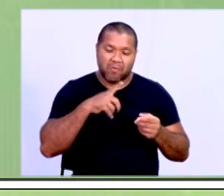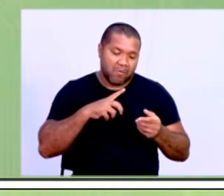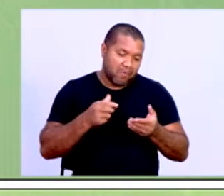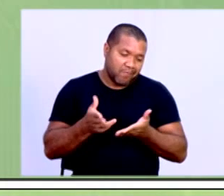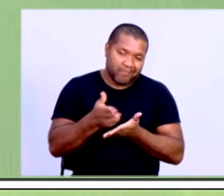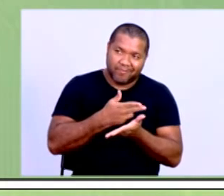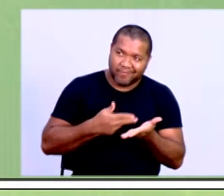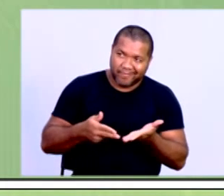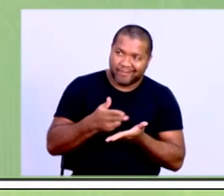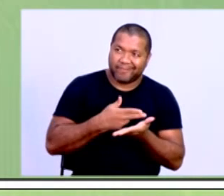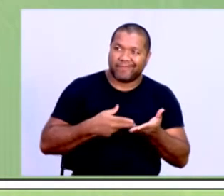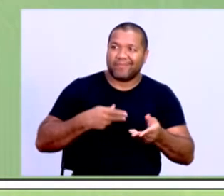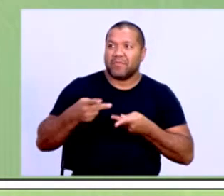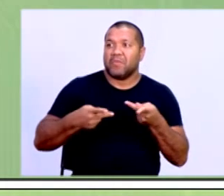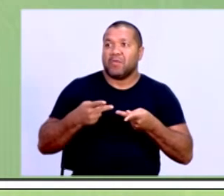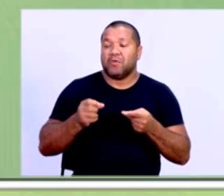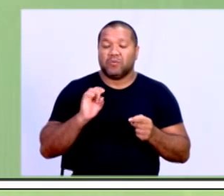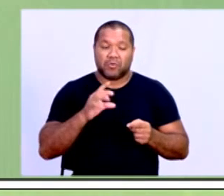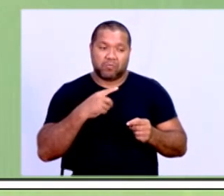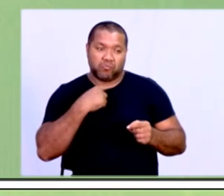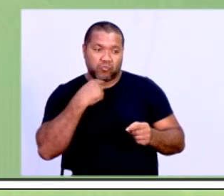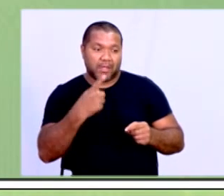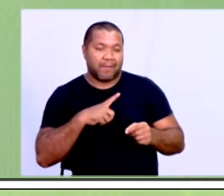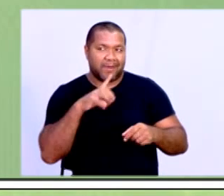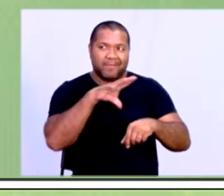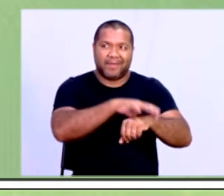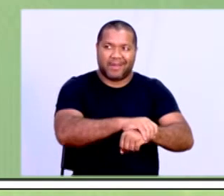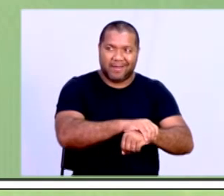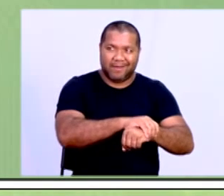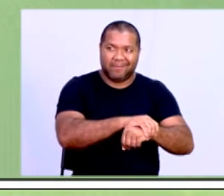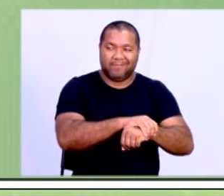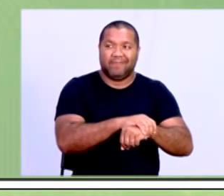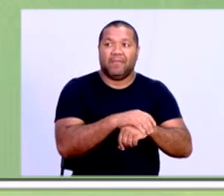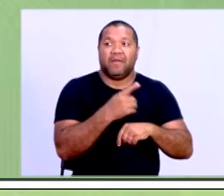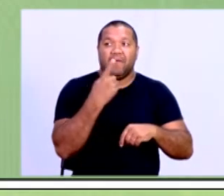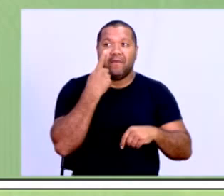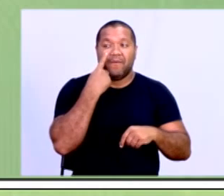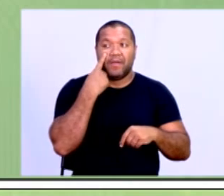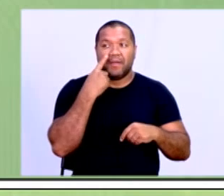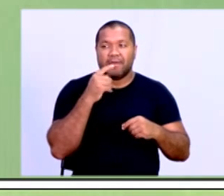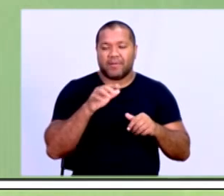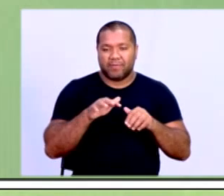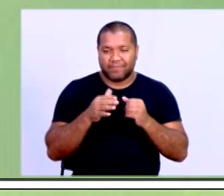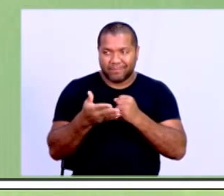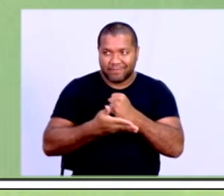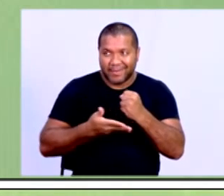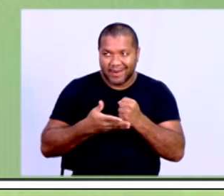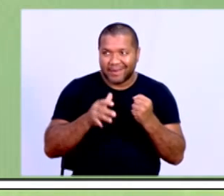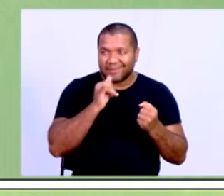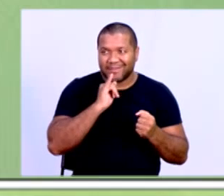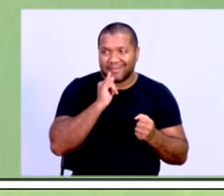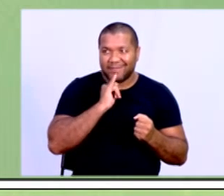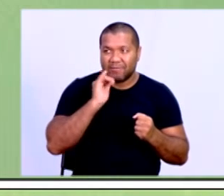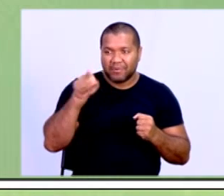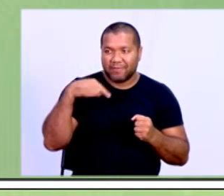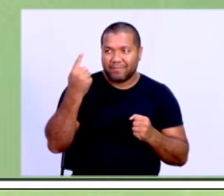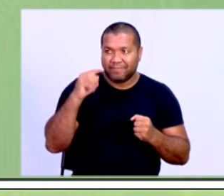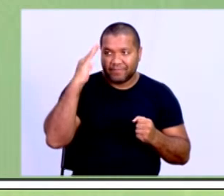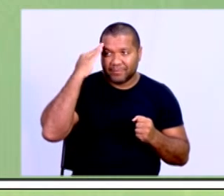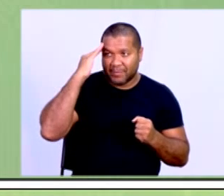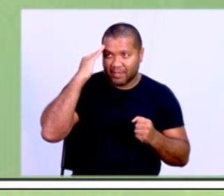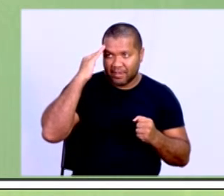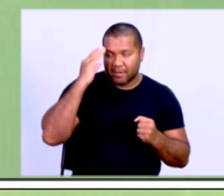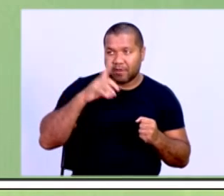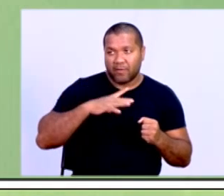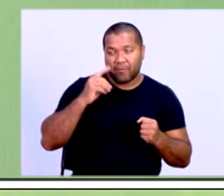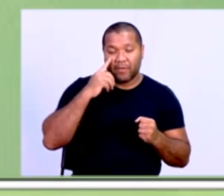consegue tocar. Então, eu coloquei aqui 2 exemplos bem básicos para a gente entender